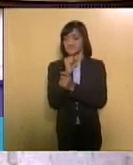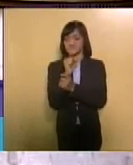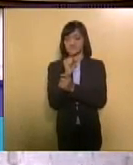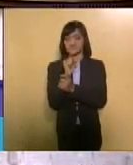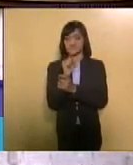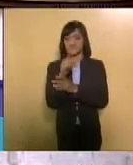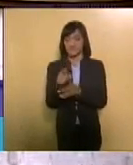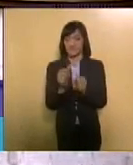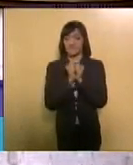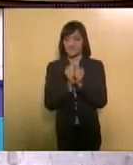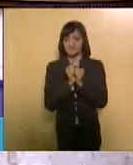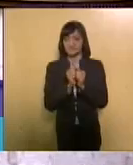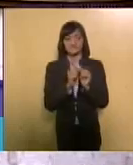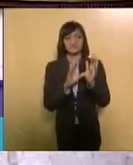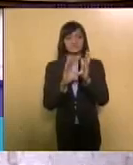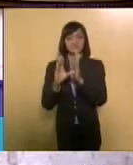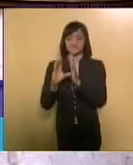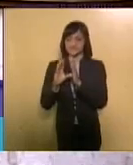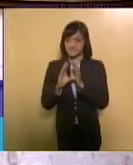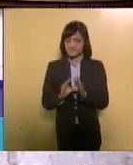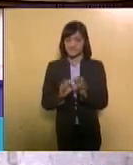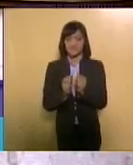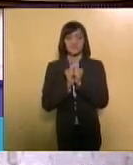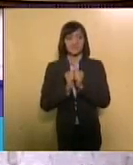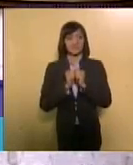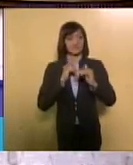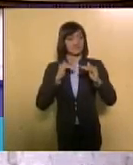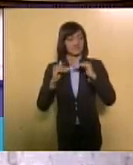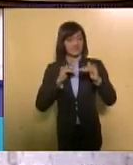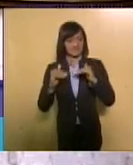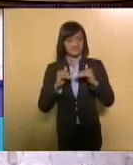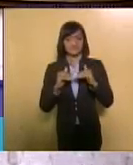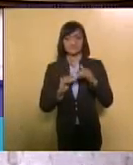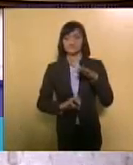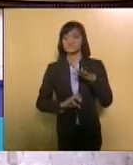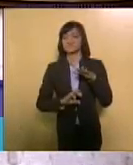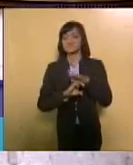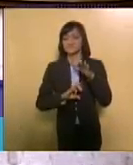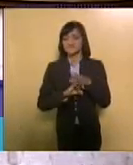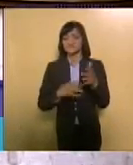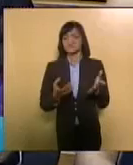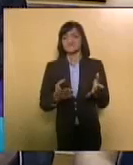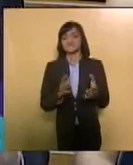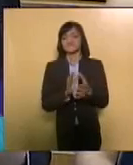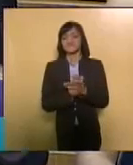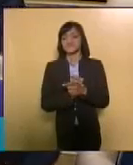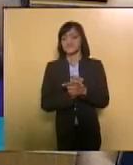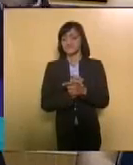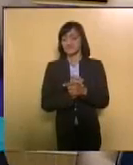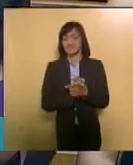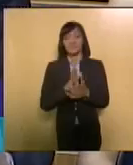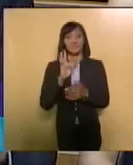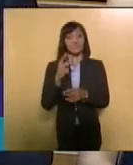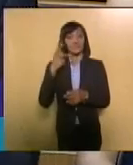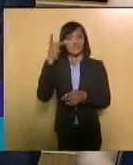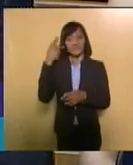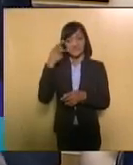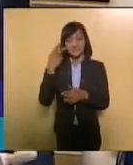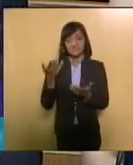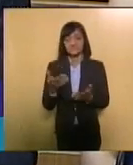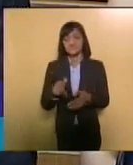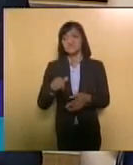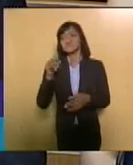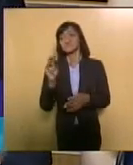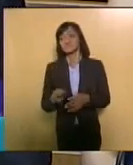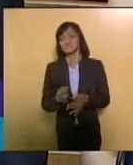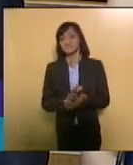trabalhar junto com as comunidades junto com os movimentos sociais junto com os empresários junto com a academia junto com os políticos e quem é que vai